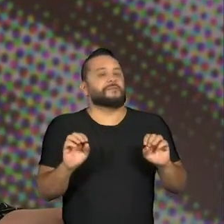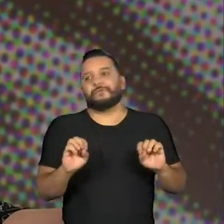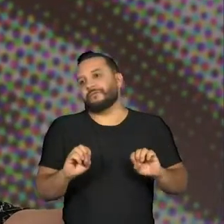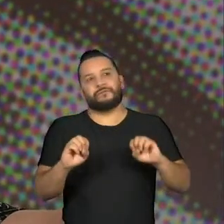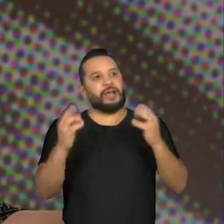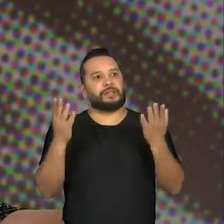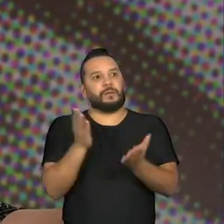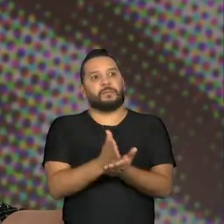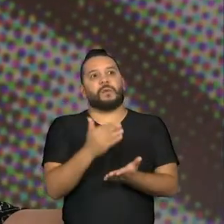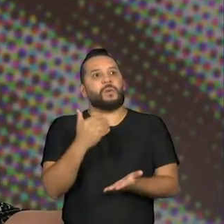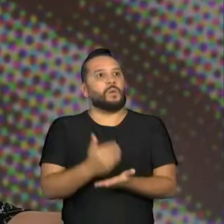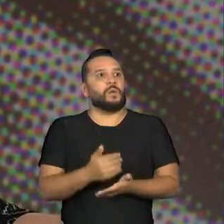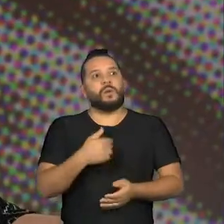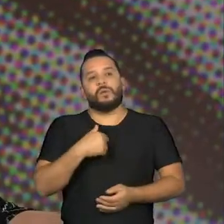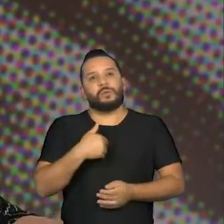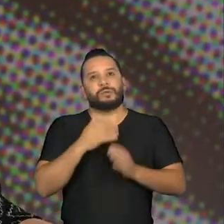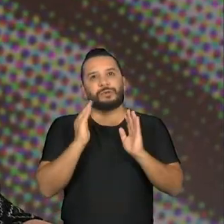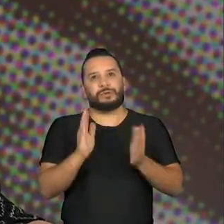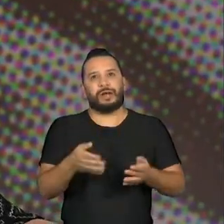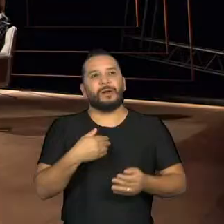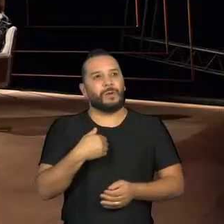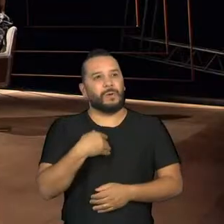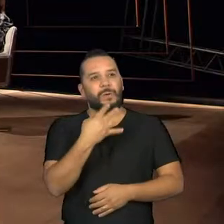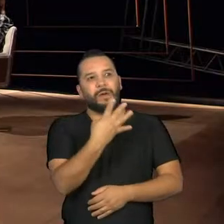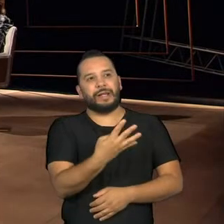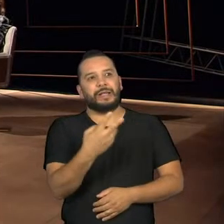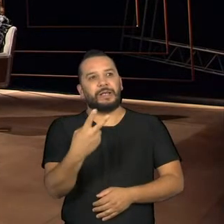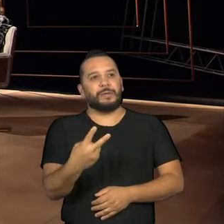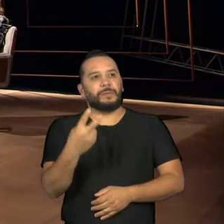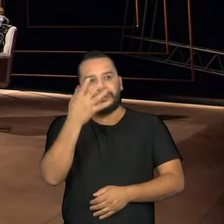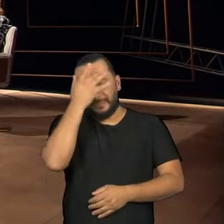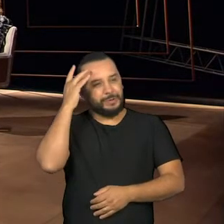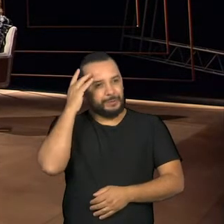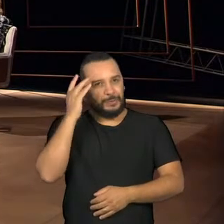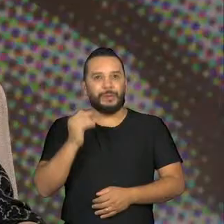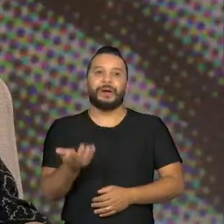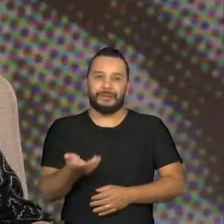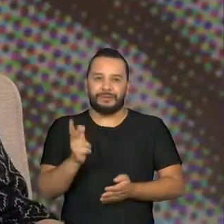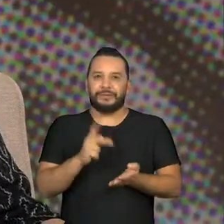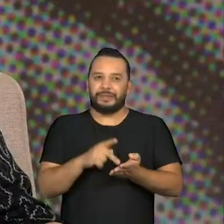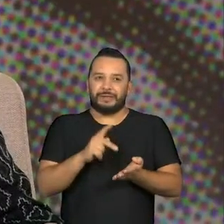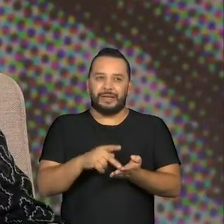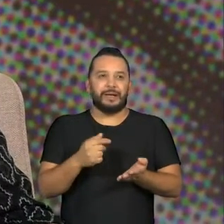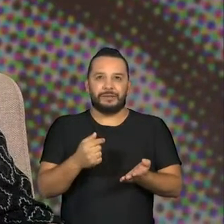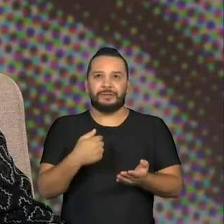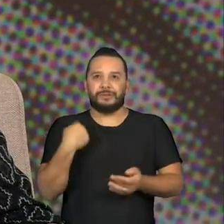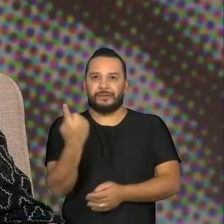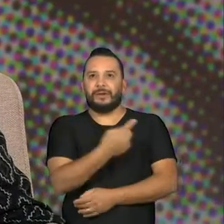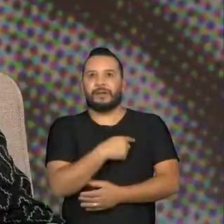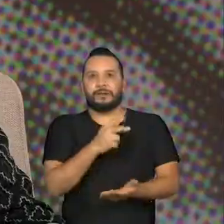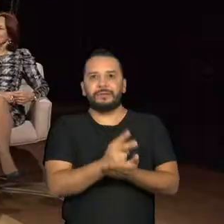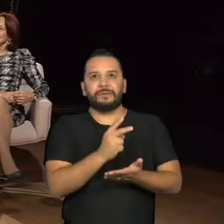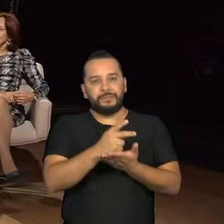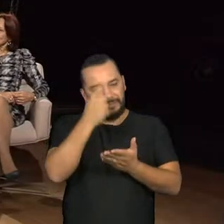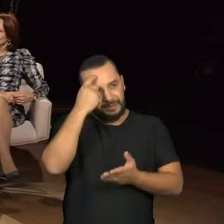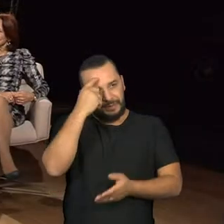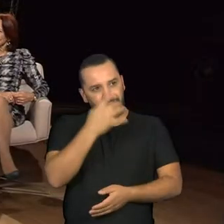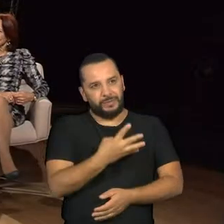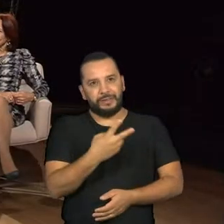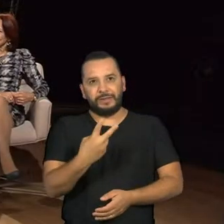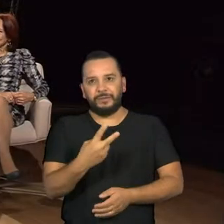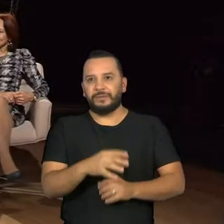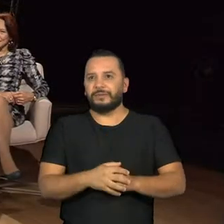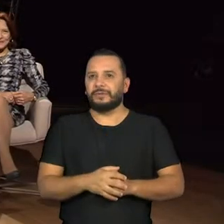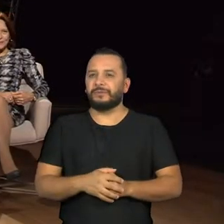para no mínimo 42. Ai, que legal! Uma vez a minha mãe falou isso para mim, o nosso mínimo é 42, então... E é verdade que